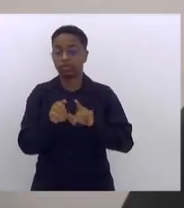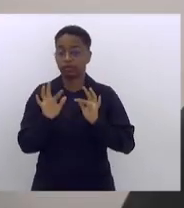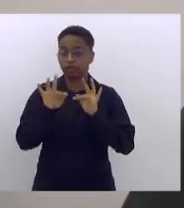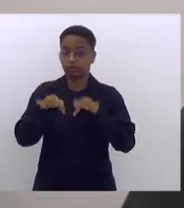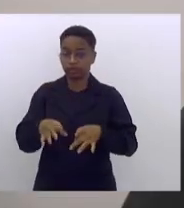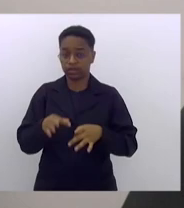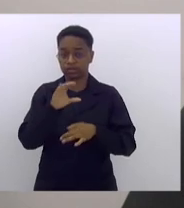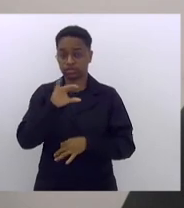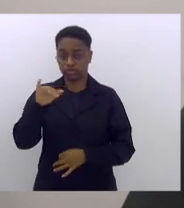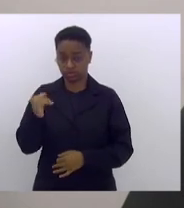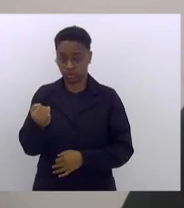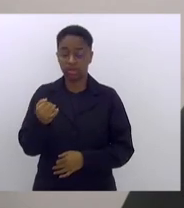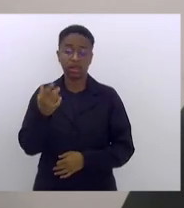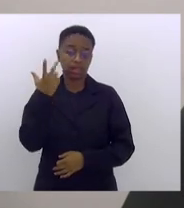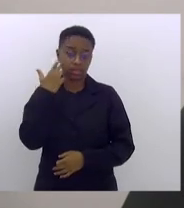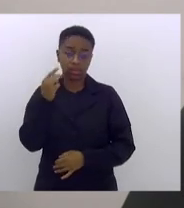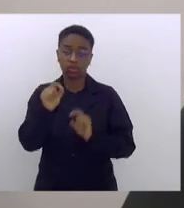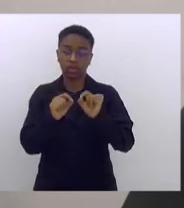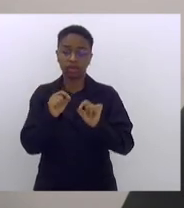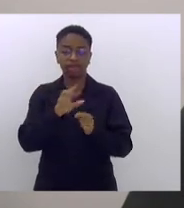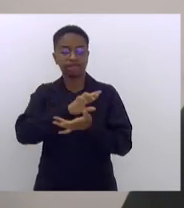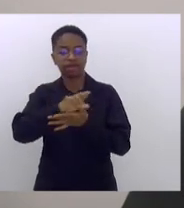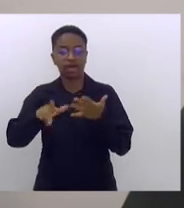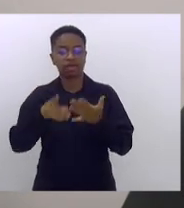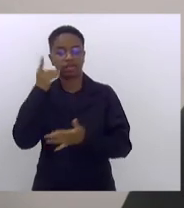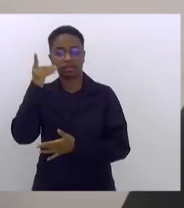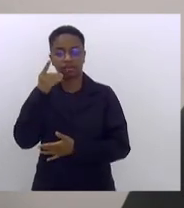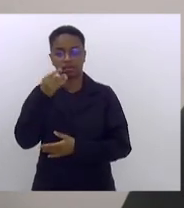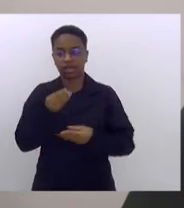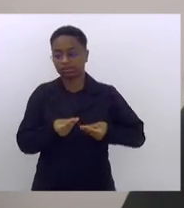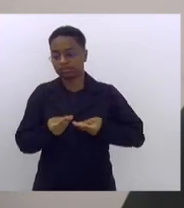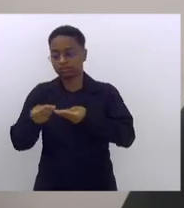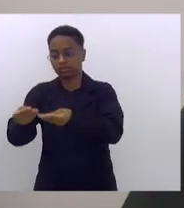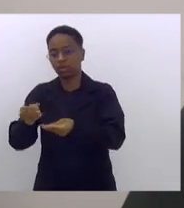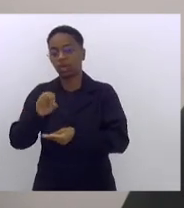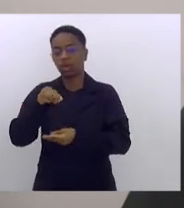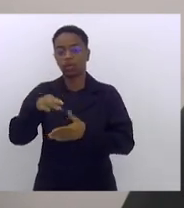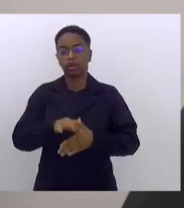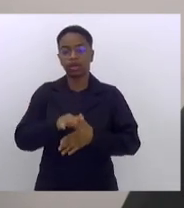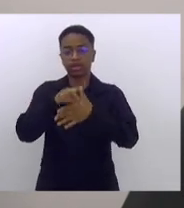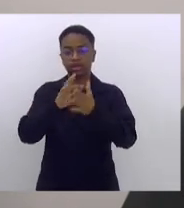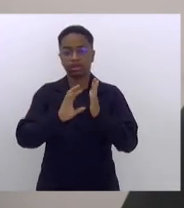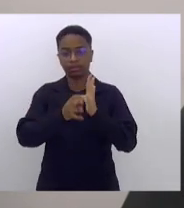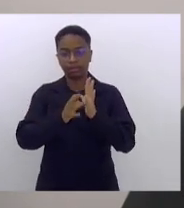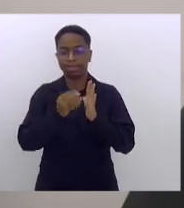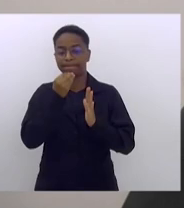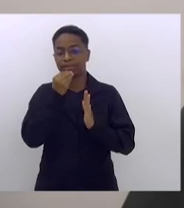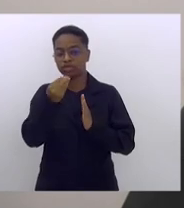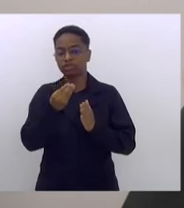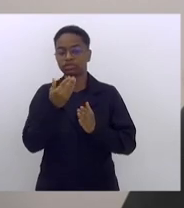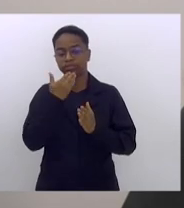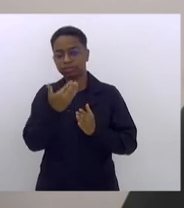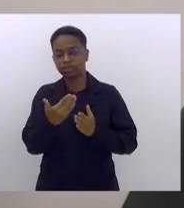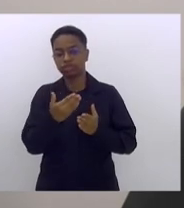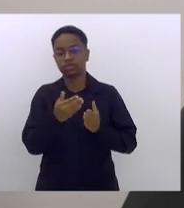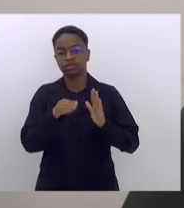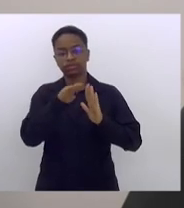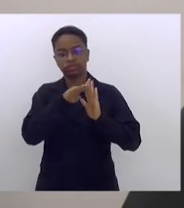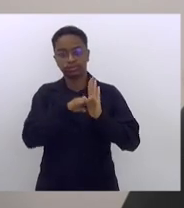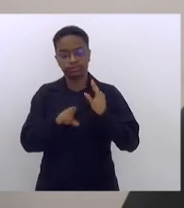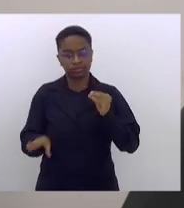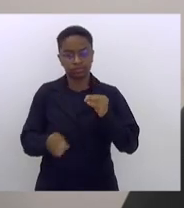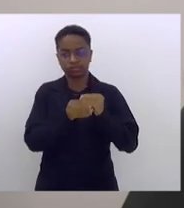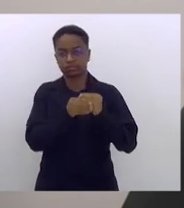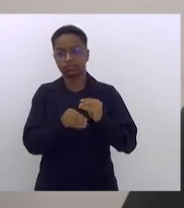CCJ, é comum o volume de deputados que vem à mesa ou de lideranças partidárias pedindo a inclusão de projetos na sessão